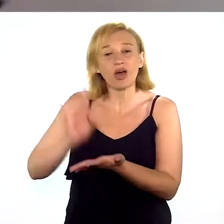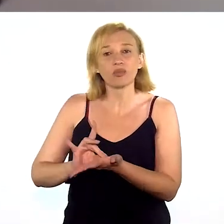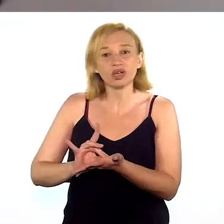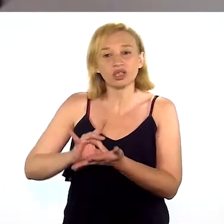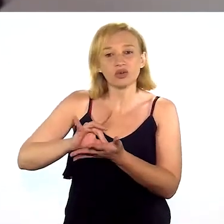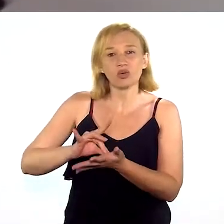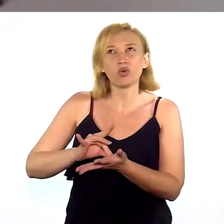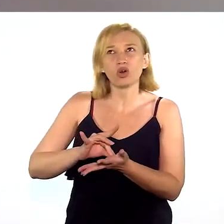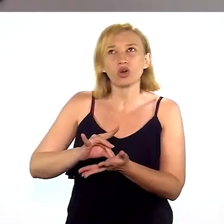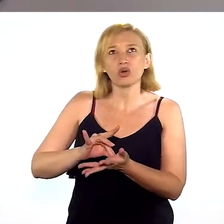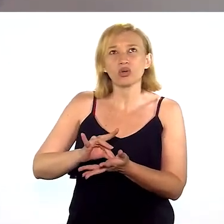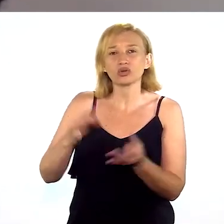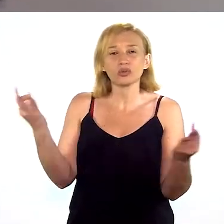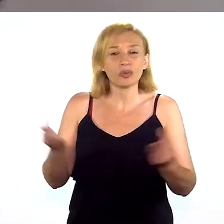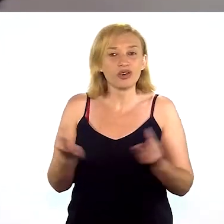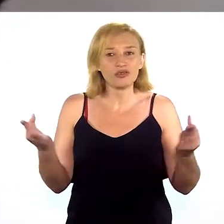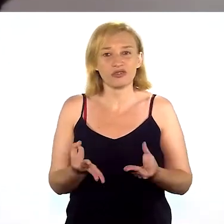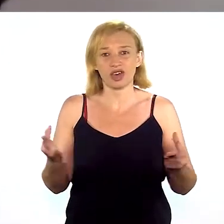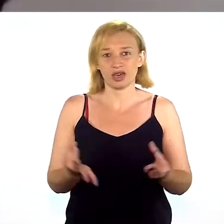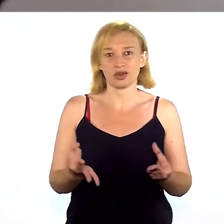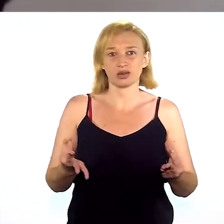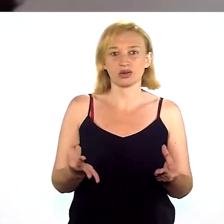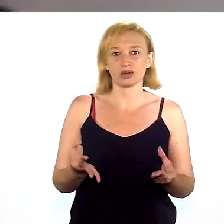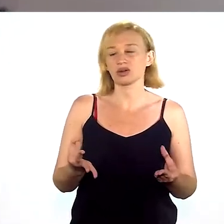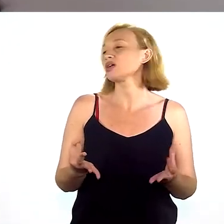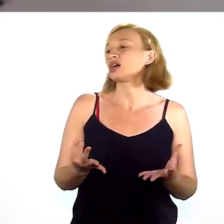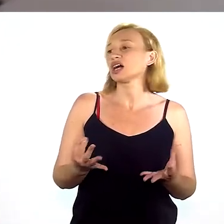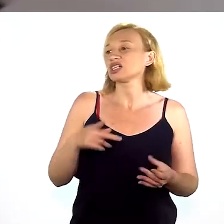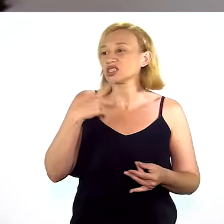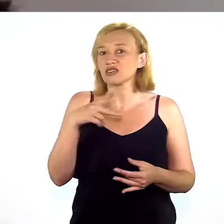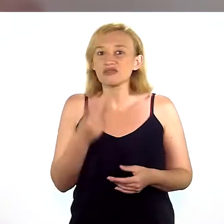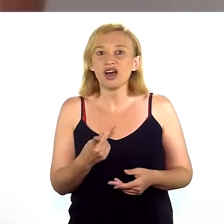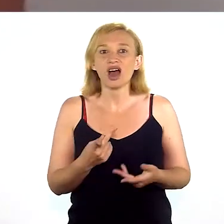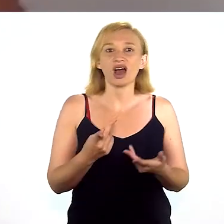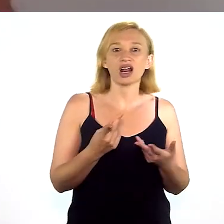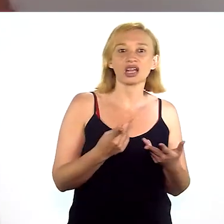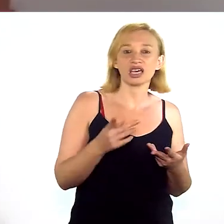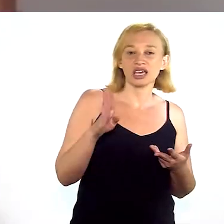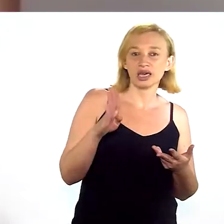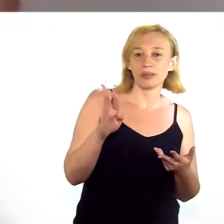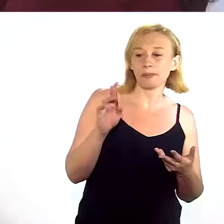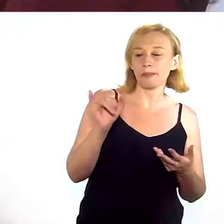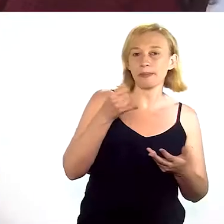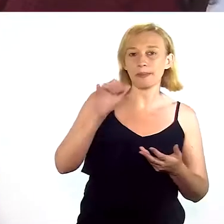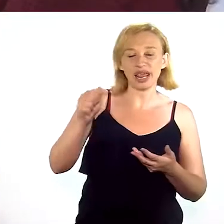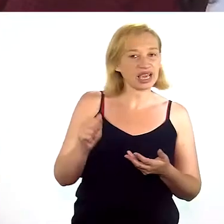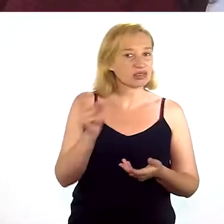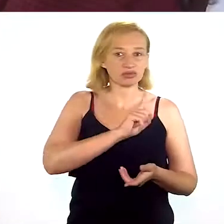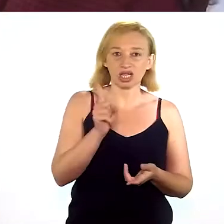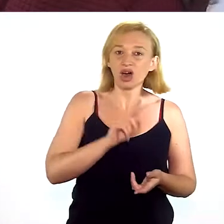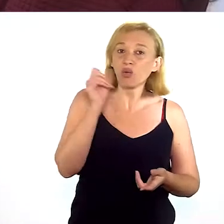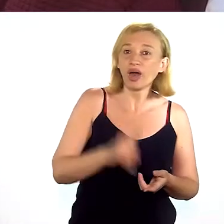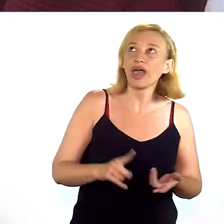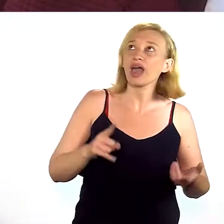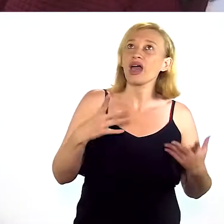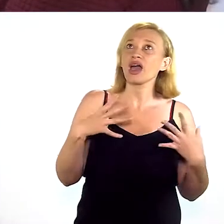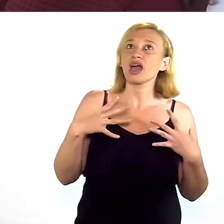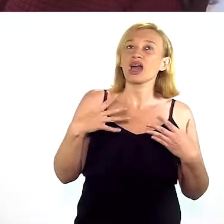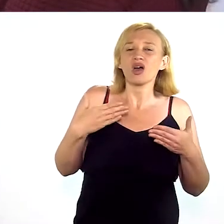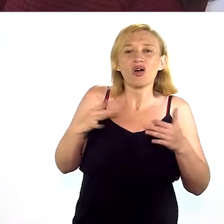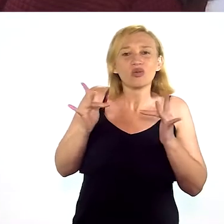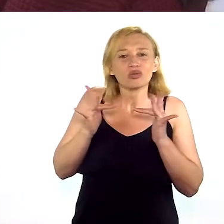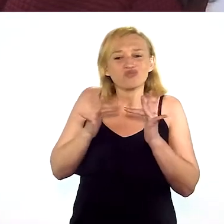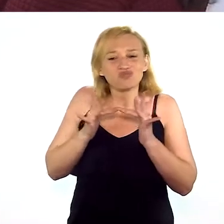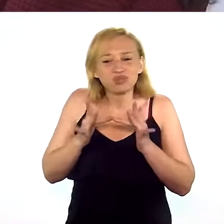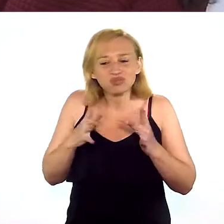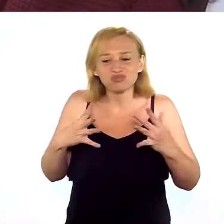encontro de almas mesmo, assim, no sentido de... E não é brega, gente. Assim, às vezes a gente fala, pensa, nossa, que brega, nossa, não é. É uma coisa